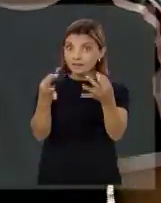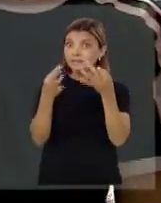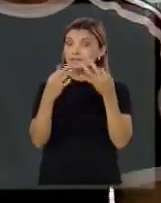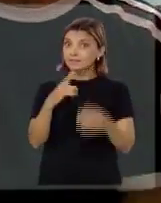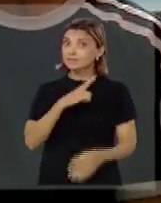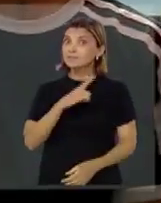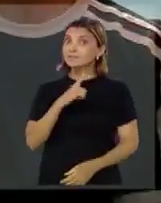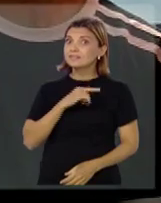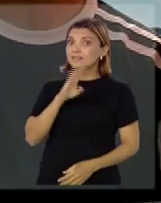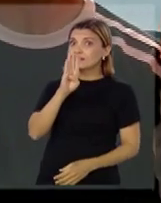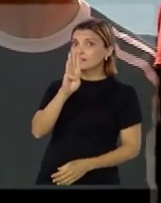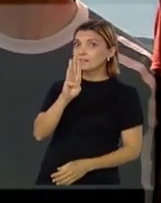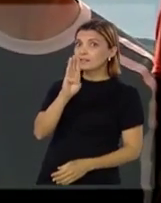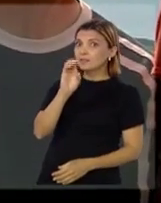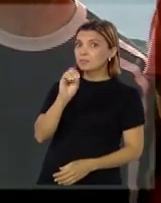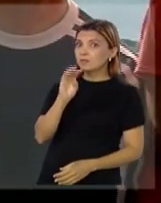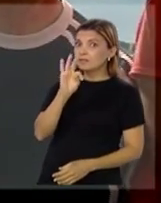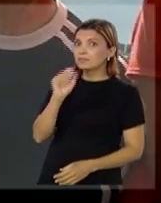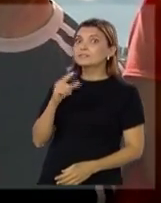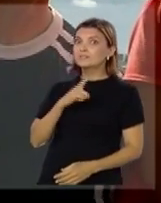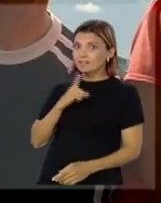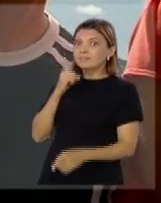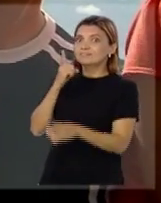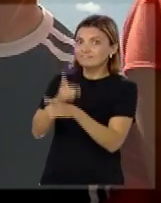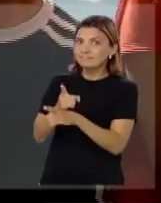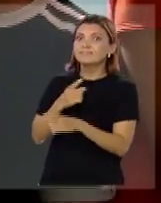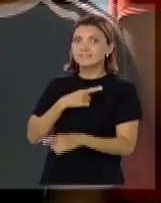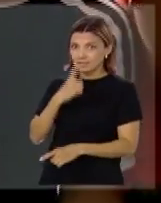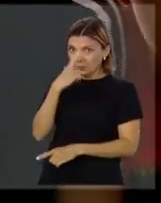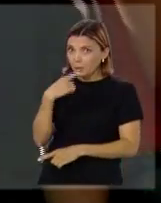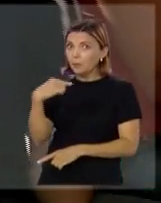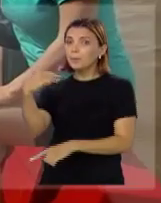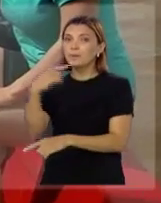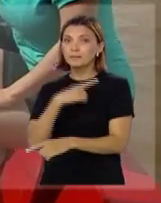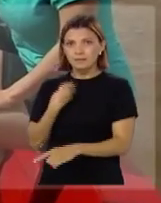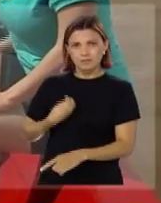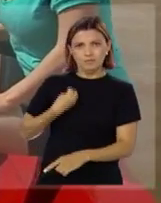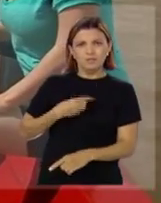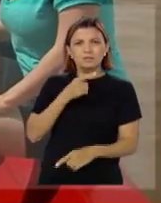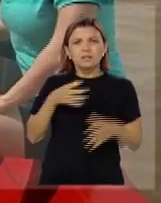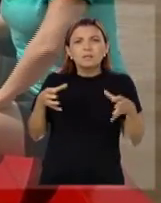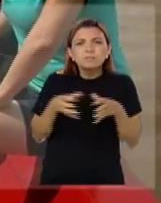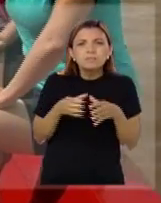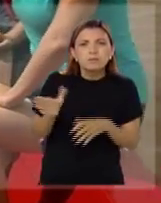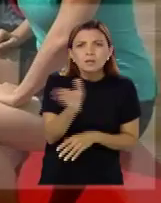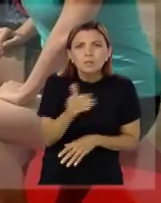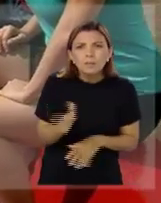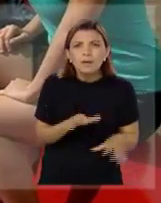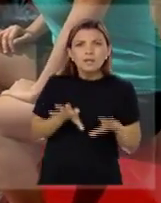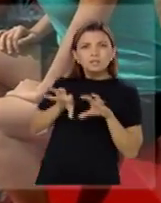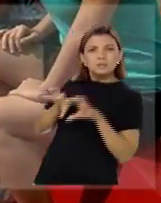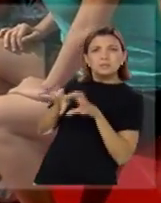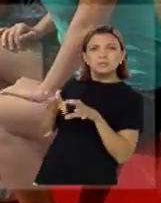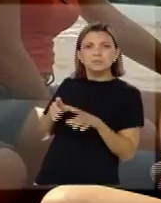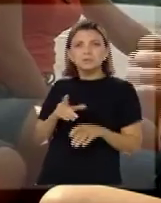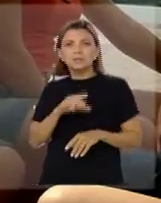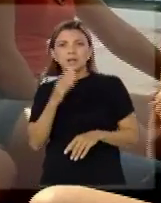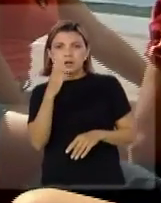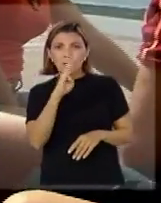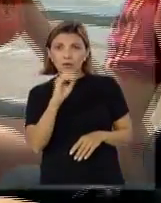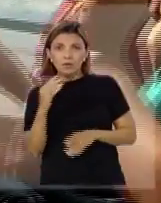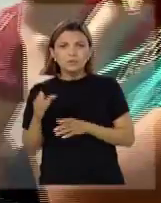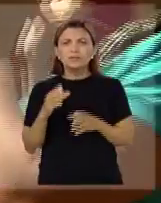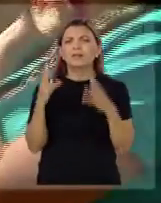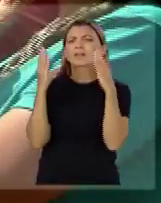De olho, viu? Com um tiquinho de sorte, dá pra ver um bando de boto no encontro das águas. Porque aí tem muitos cardumes de peixe. Atrai o boto.